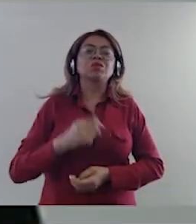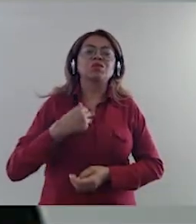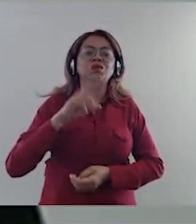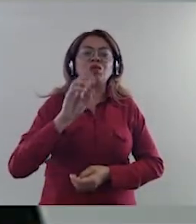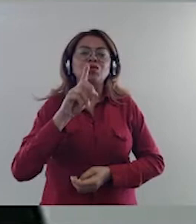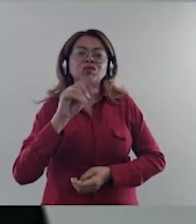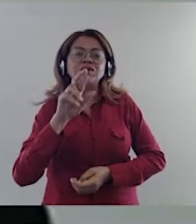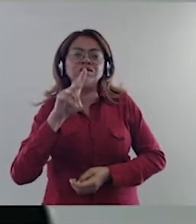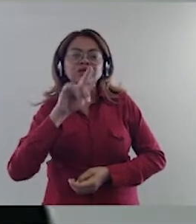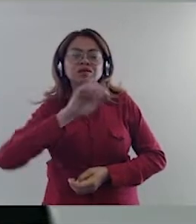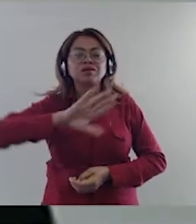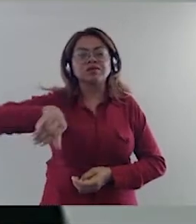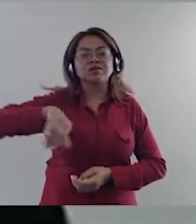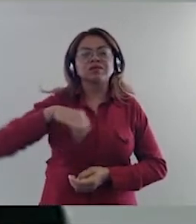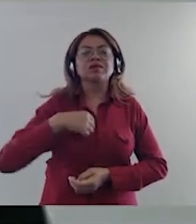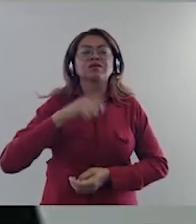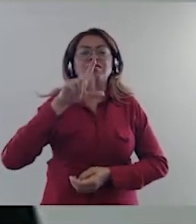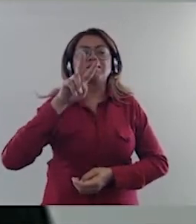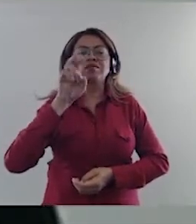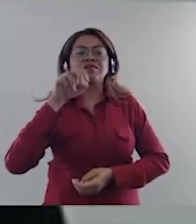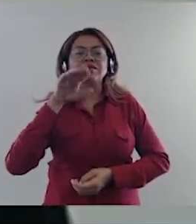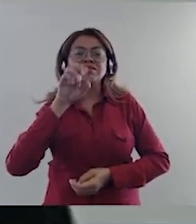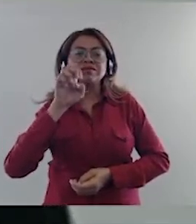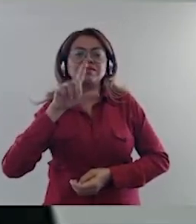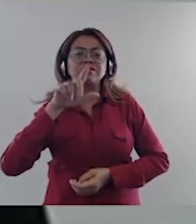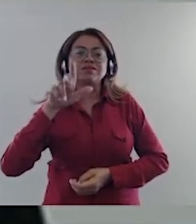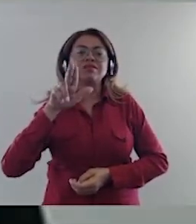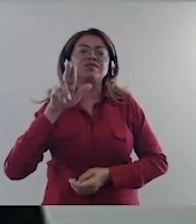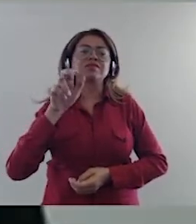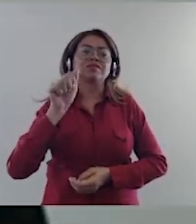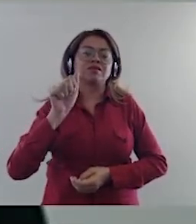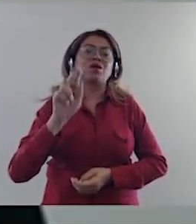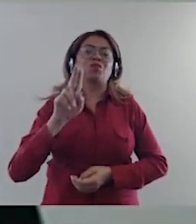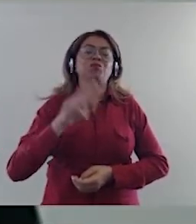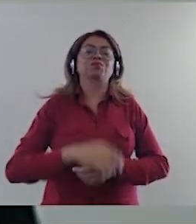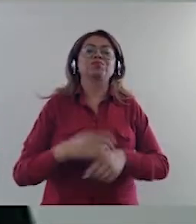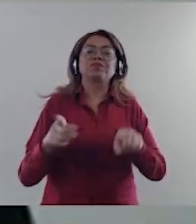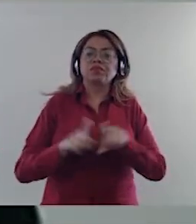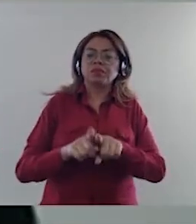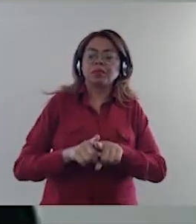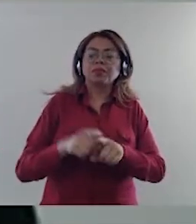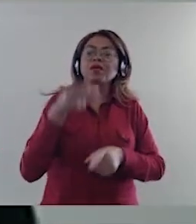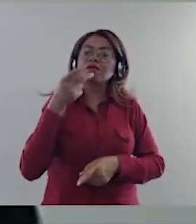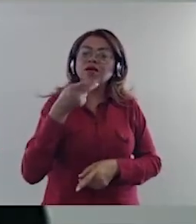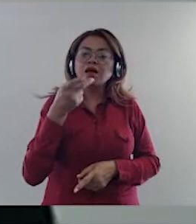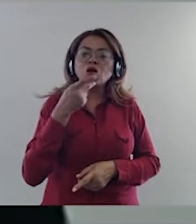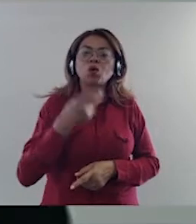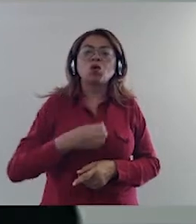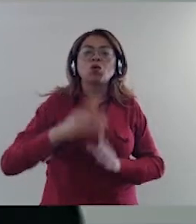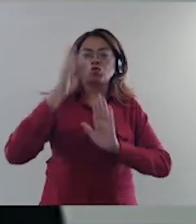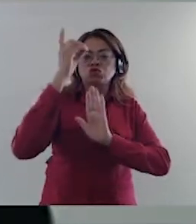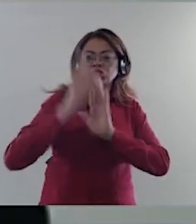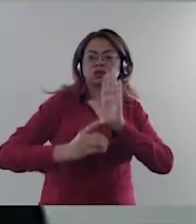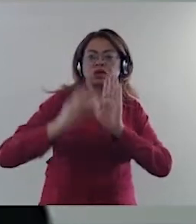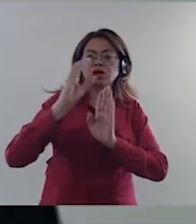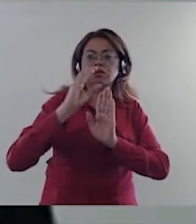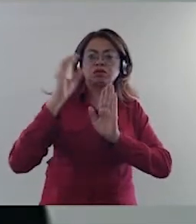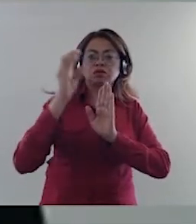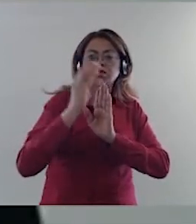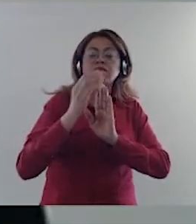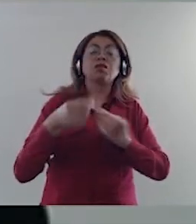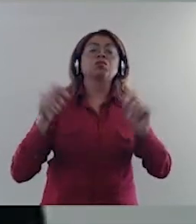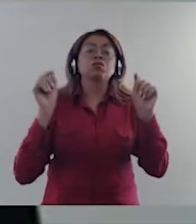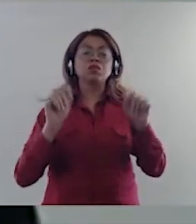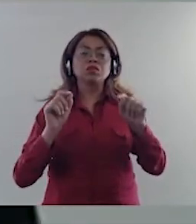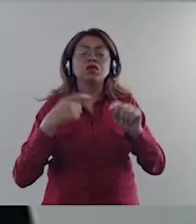professor Venceslau, senhoras e senhores. O direito civil